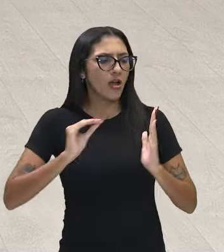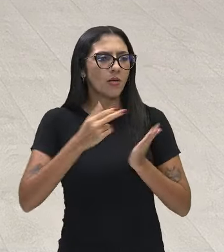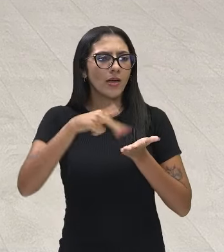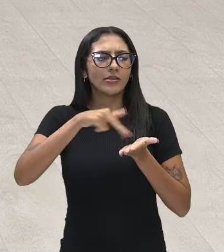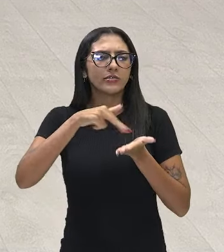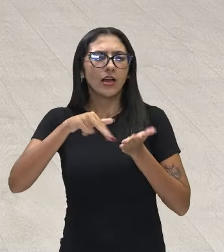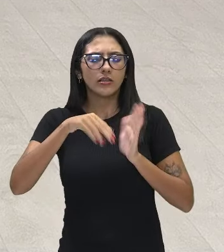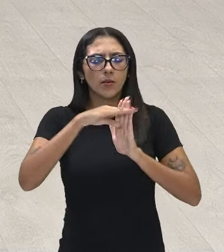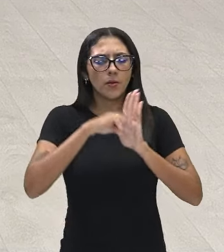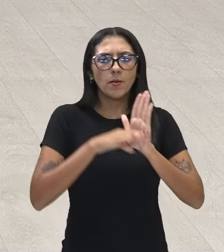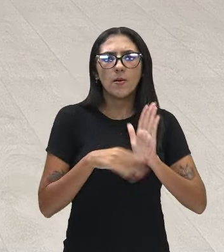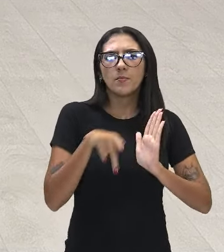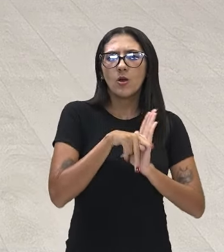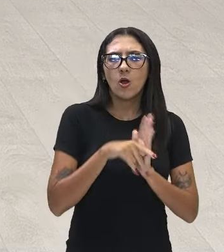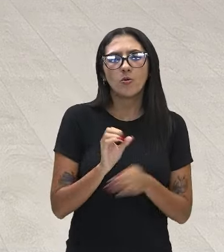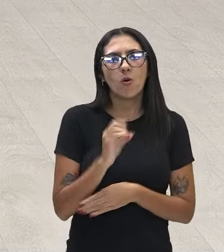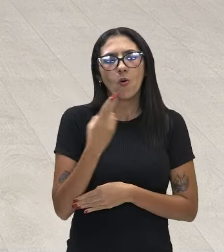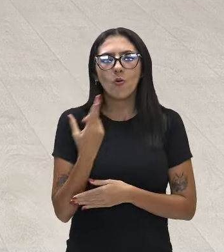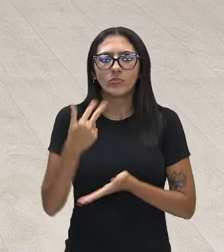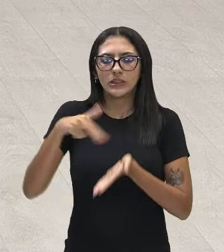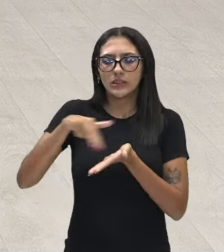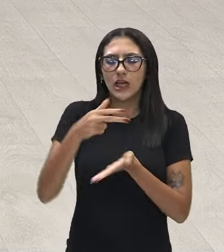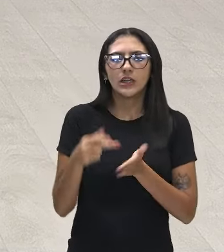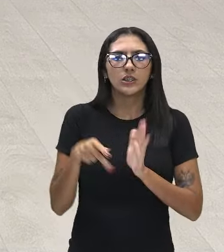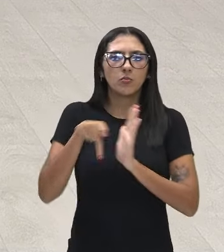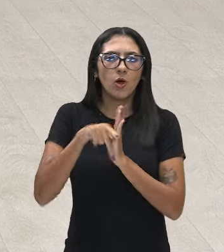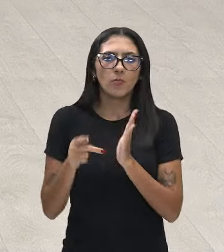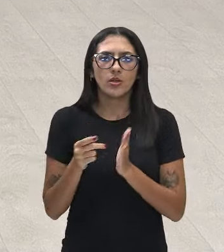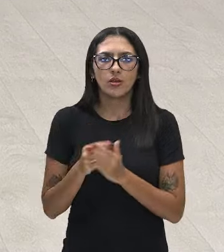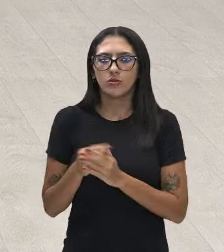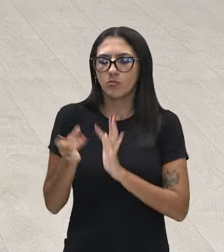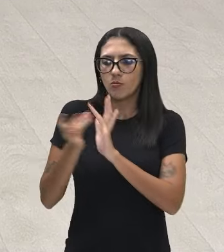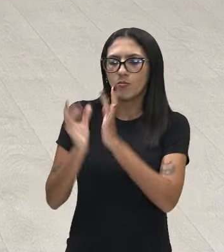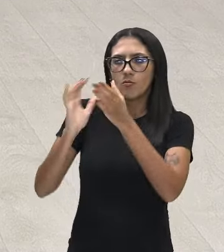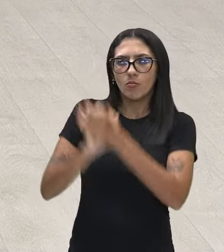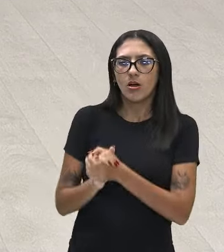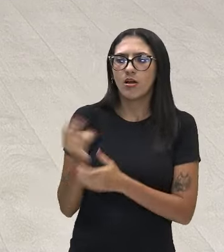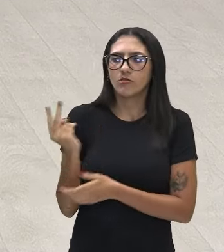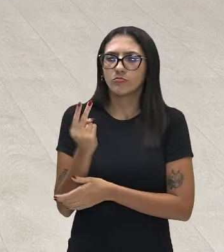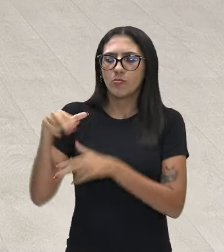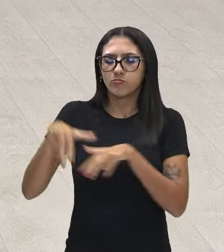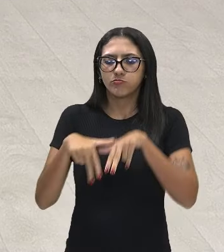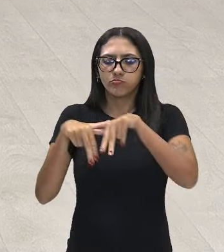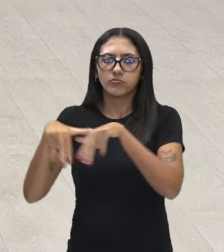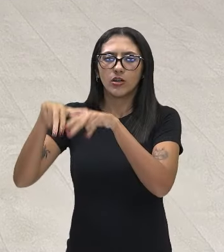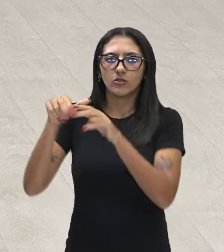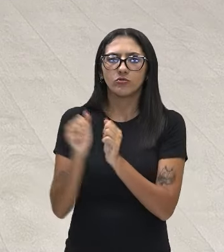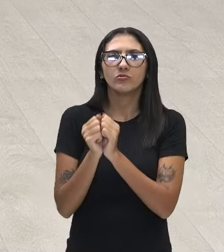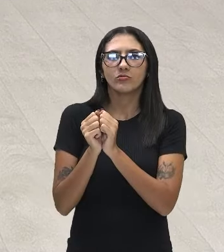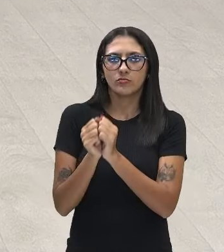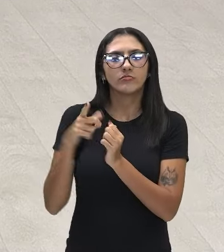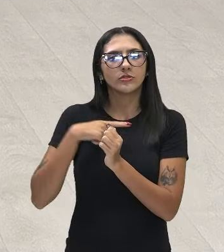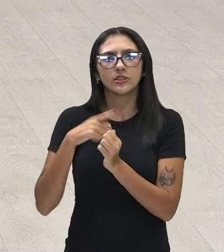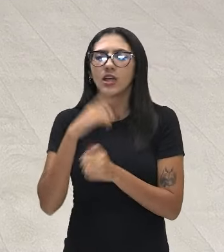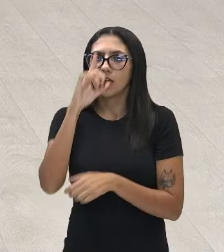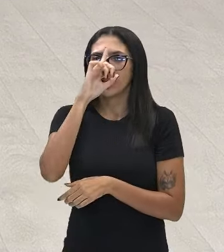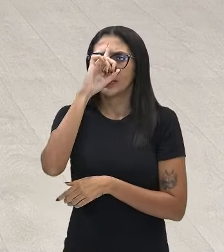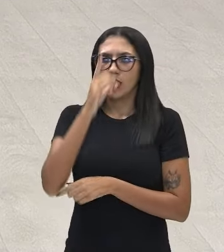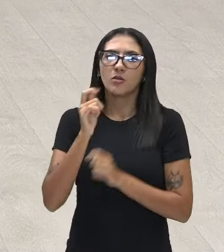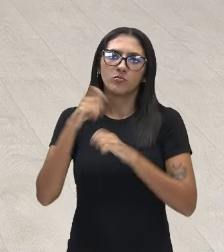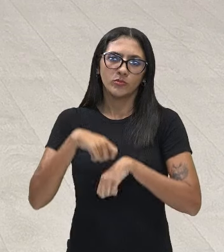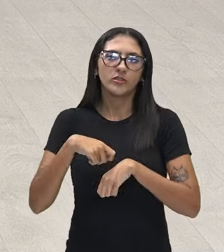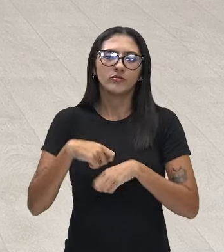Ou então aquela valsa dos noivos no momento do casamento. Então a dança, ela tem sim uma possibilidade de a gente empreender com ela. Basta a